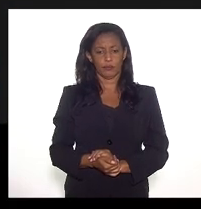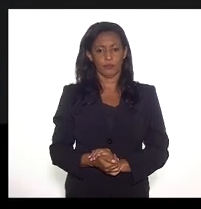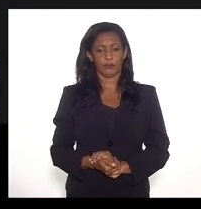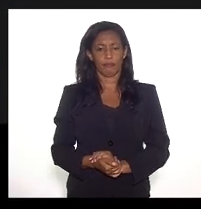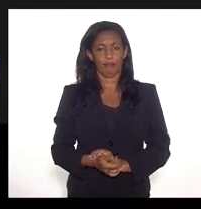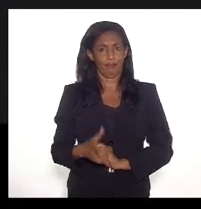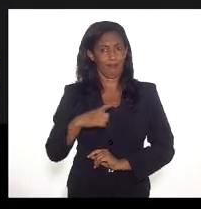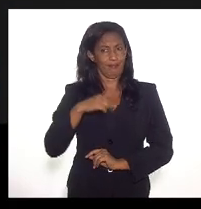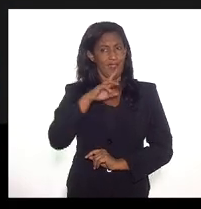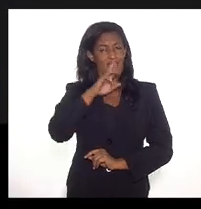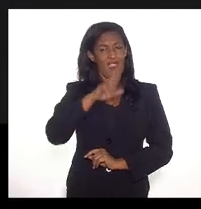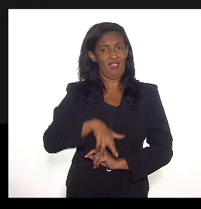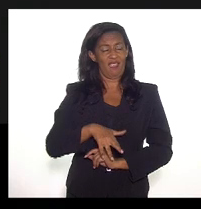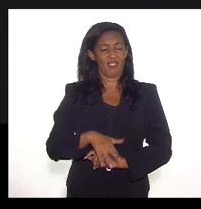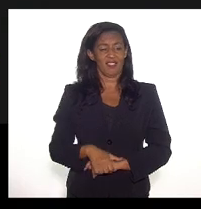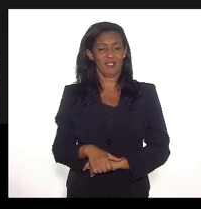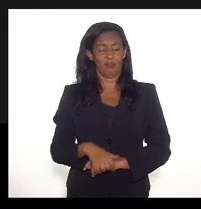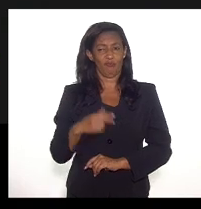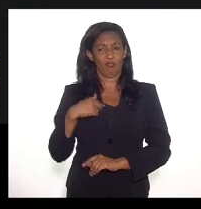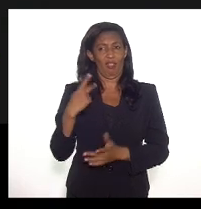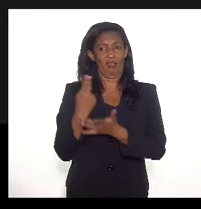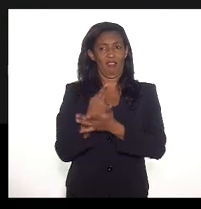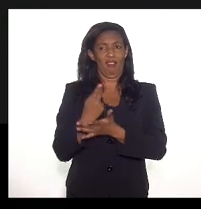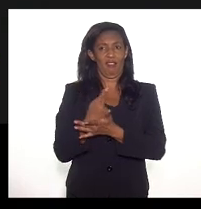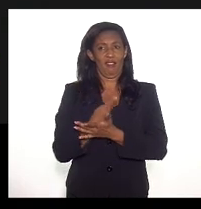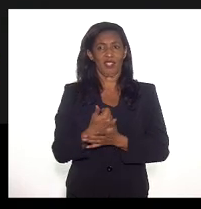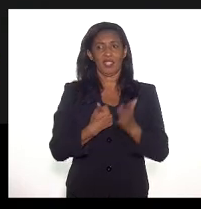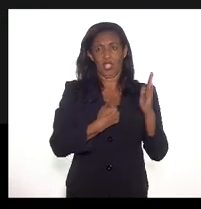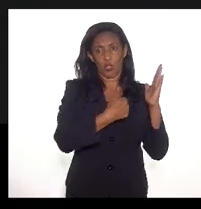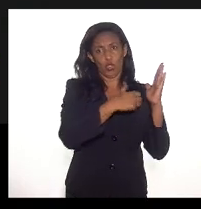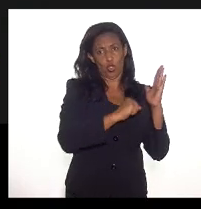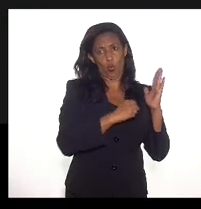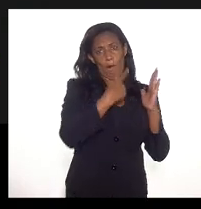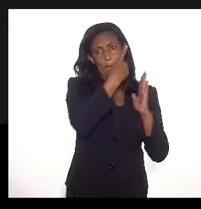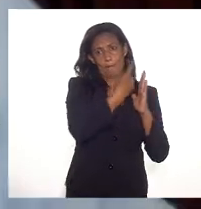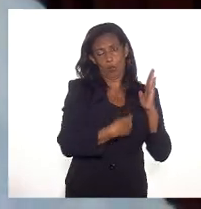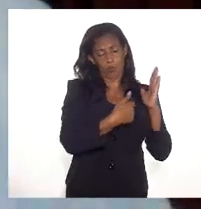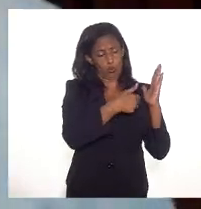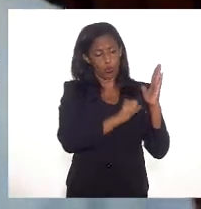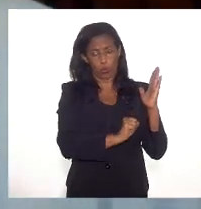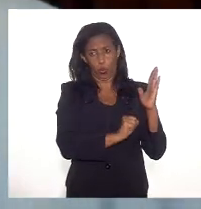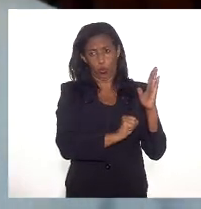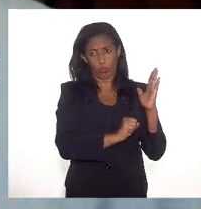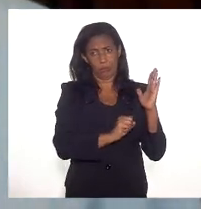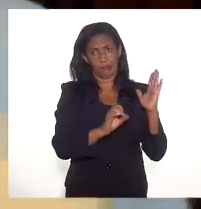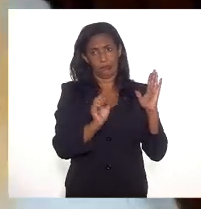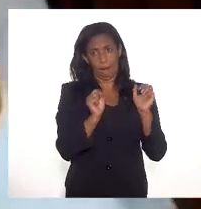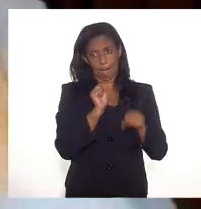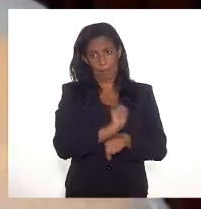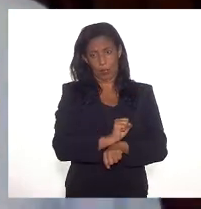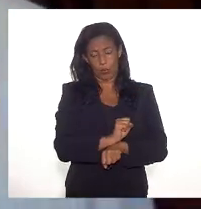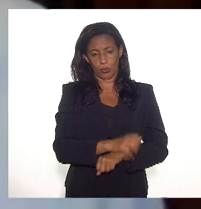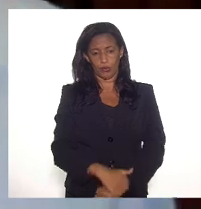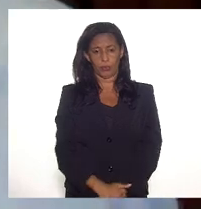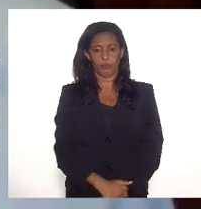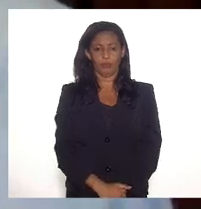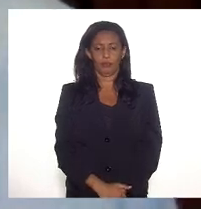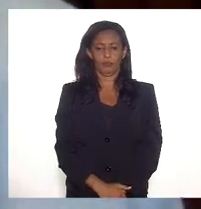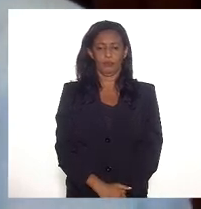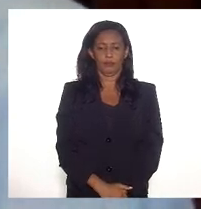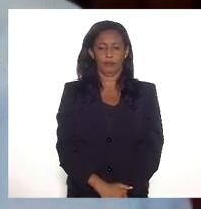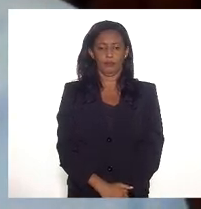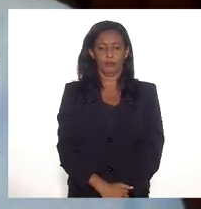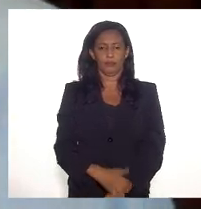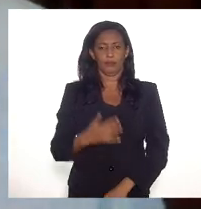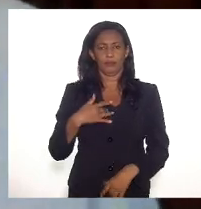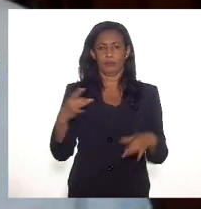Tem razão. Eu que a minha página estava errada aqui. É o 18 da pauta. Isso. Encerramos o 18 da pauta. Então...